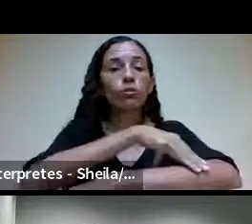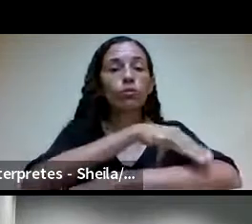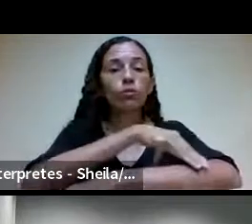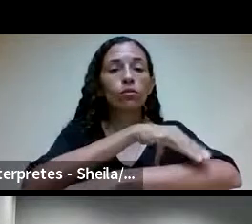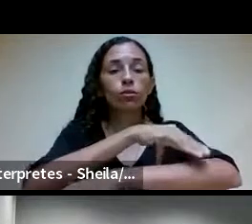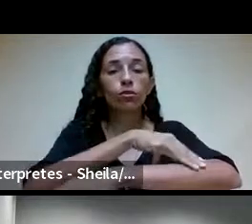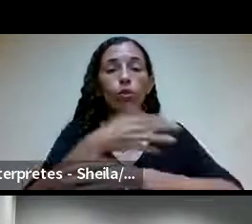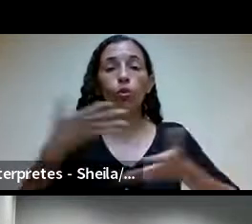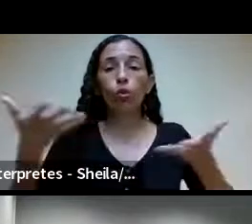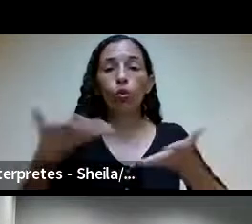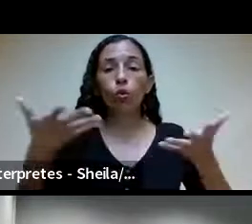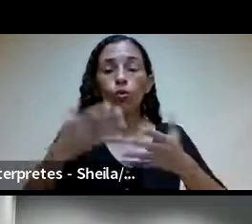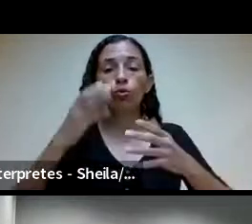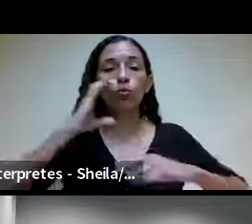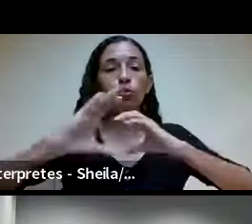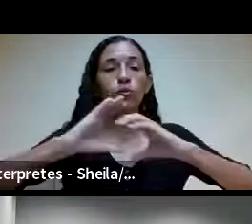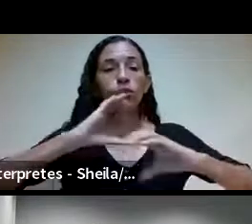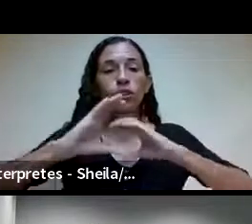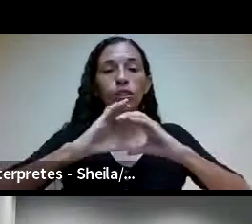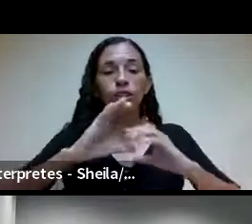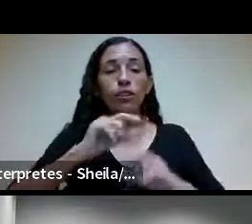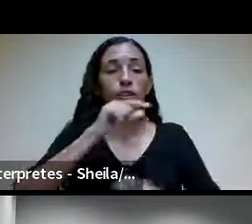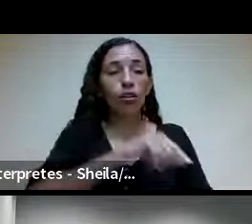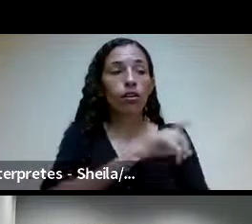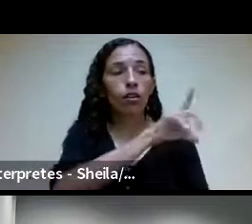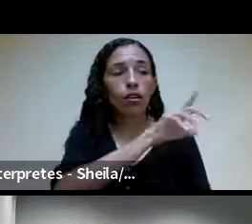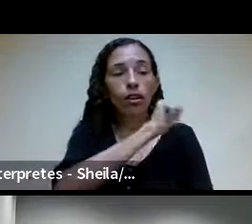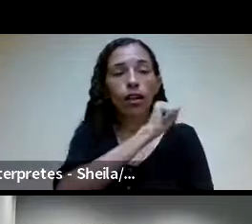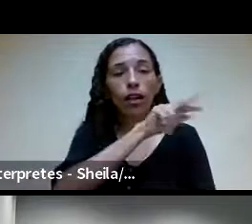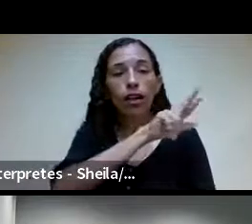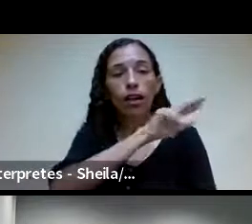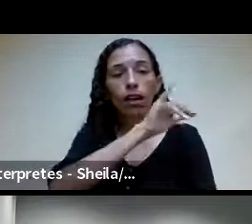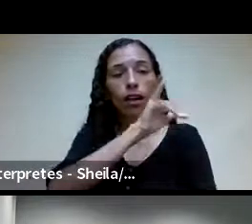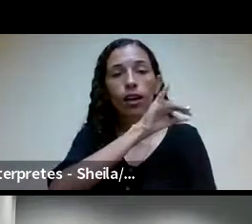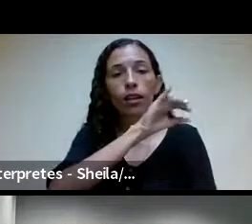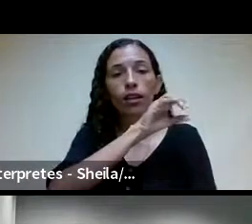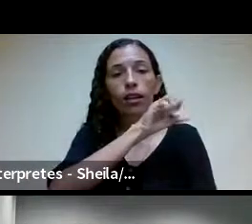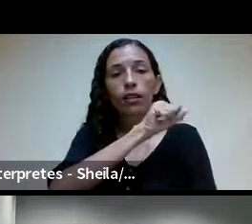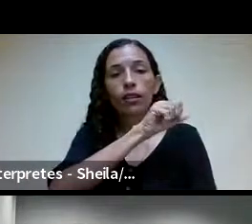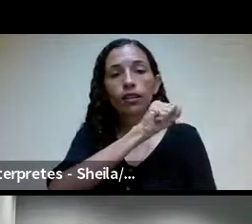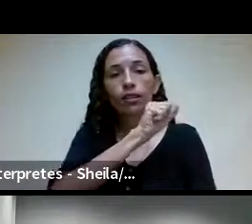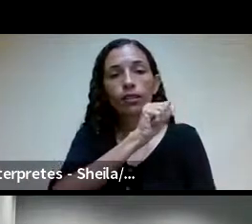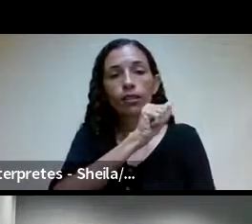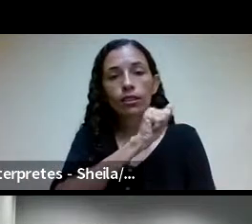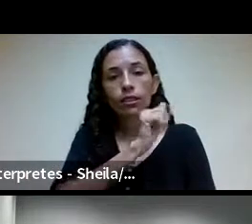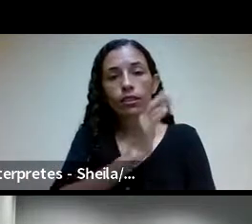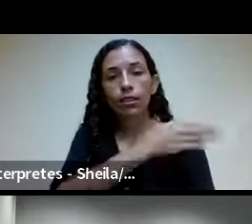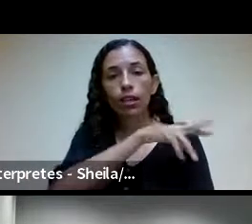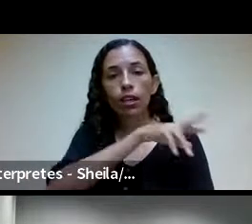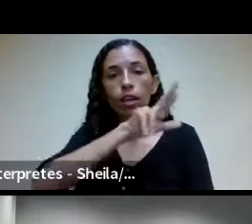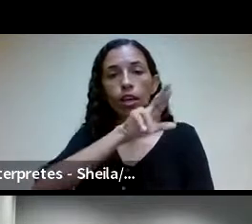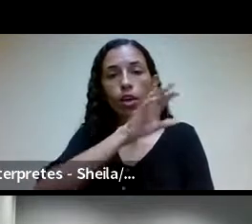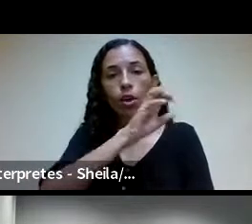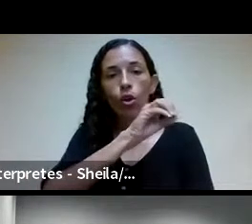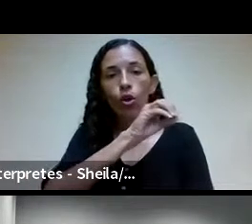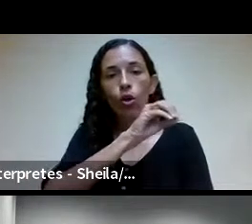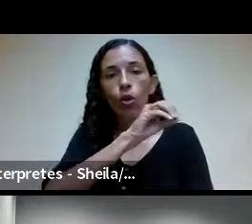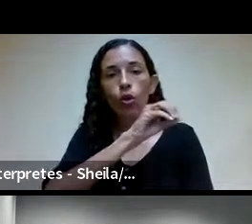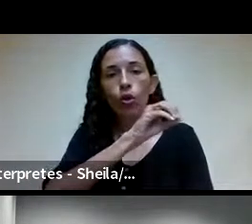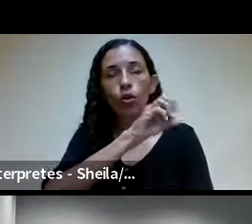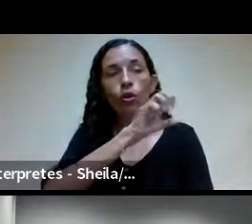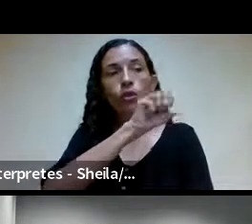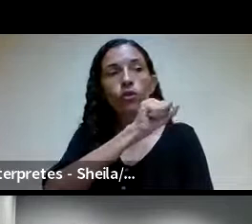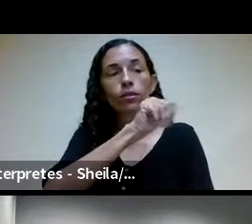Comunicação em face de Larissa Daniela da Escócia Rosado. E o objetivo dessa ação é a nulidade absoluta da